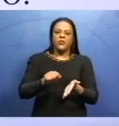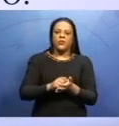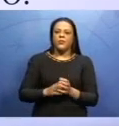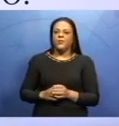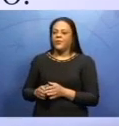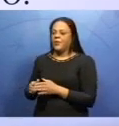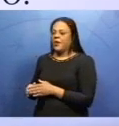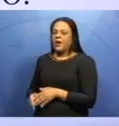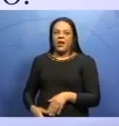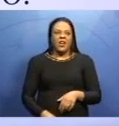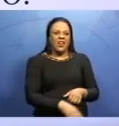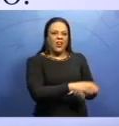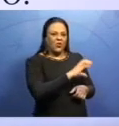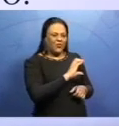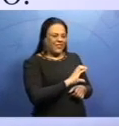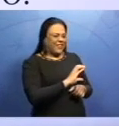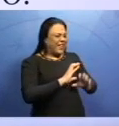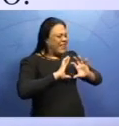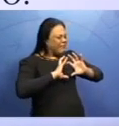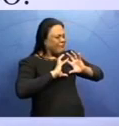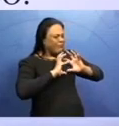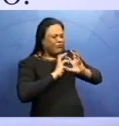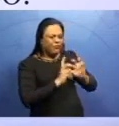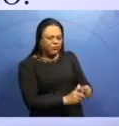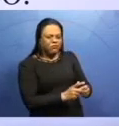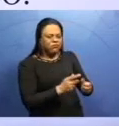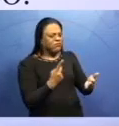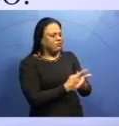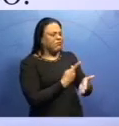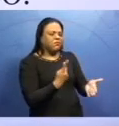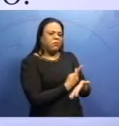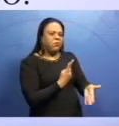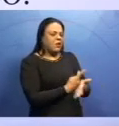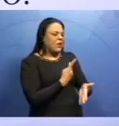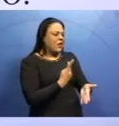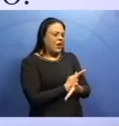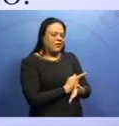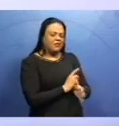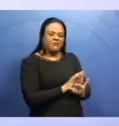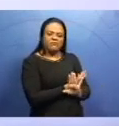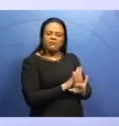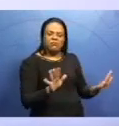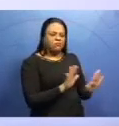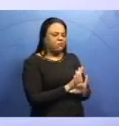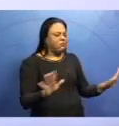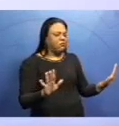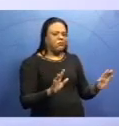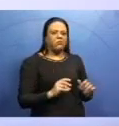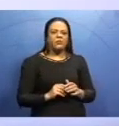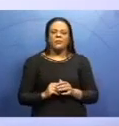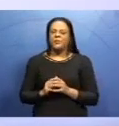Todas as opiniões estão erradas. Nenhuma dessas eram a moral.